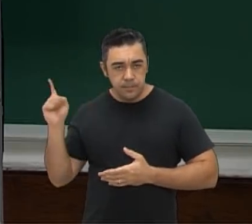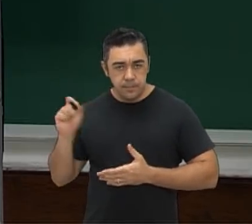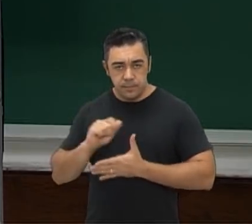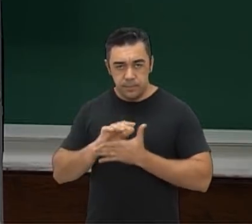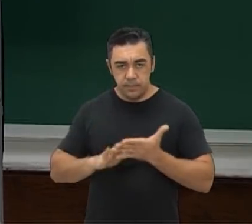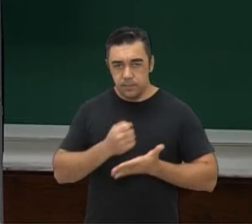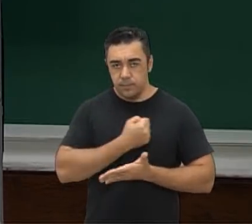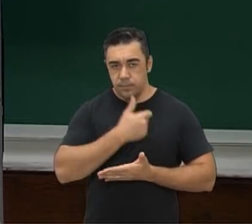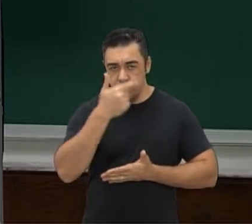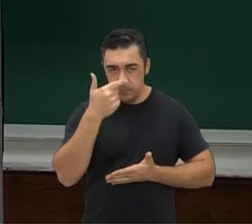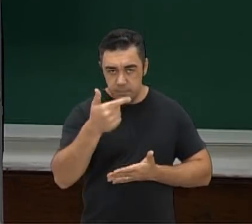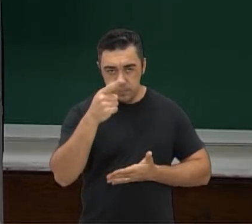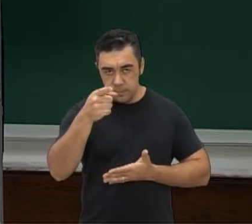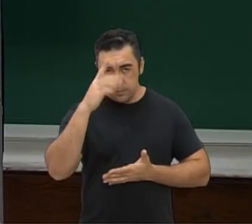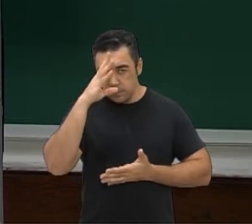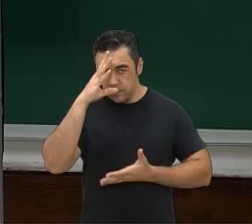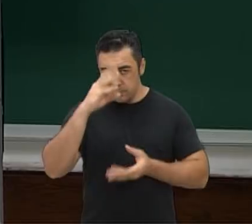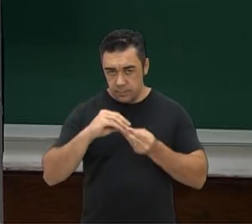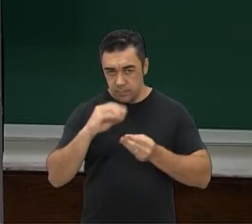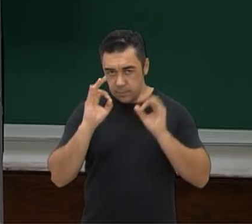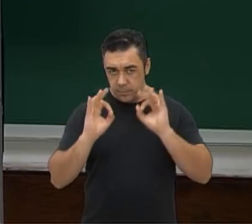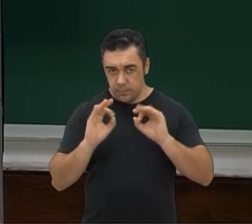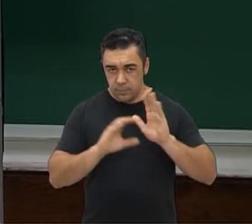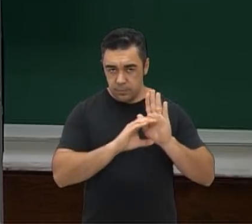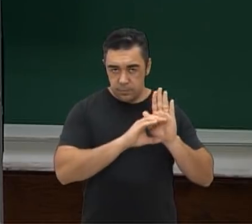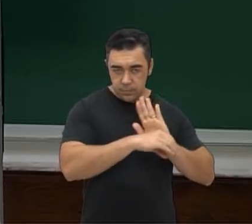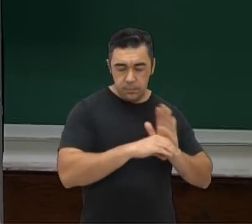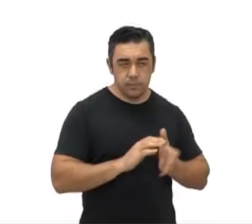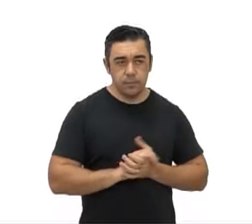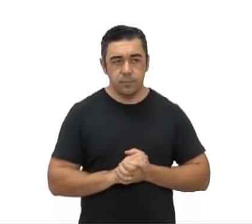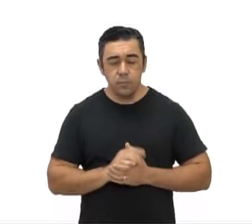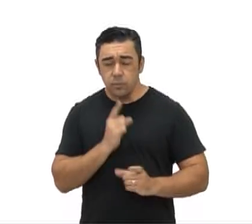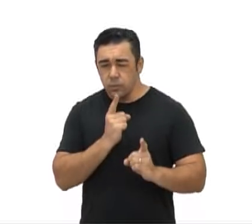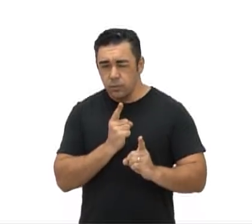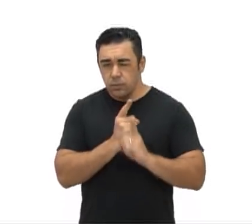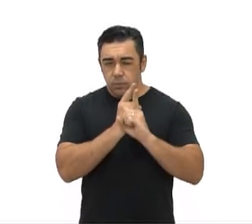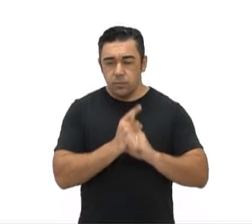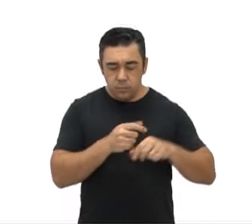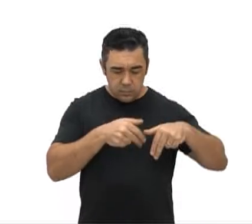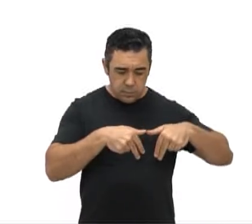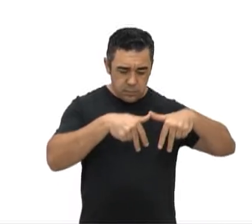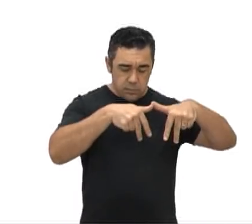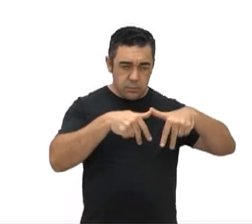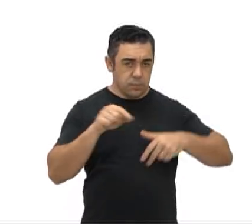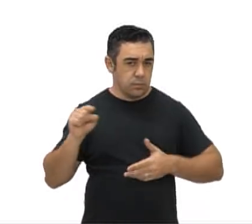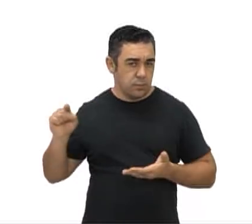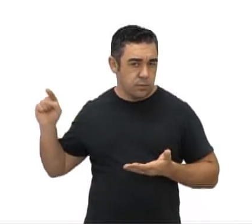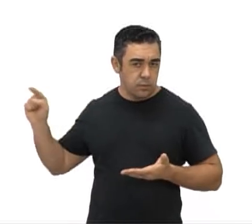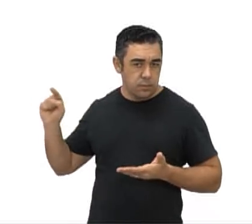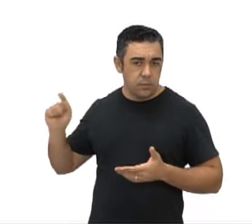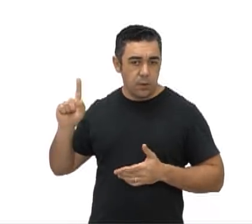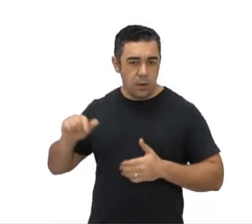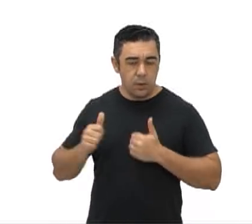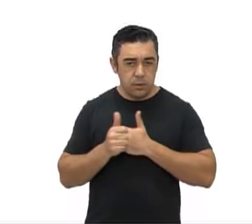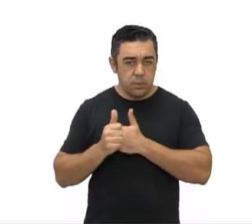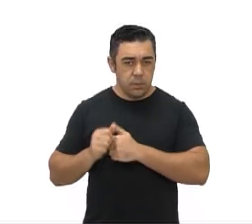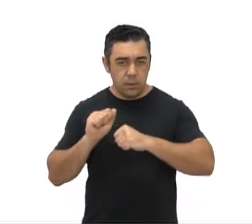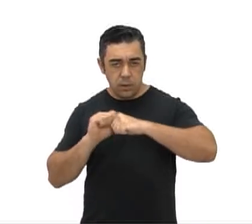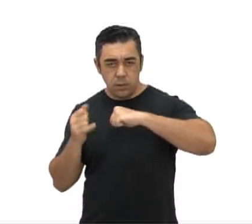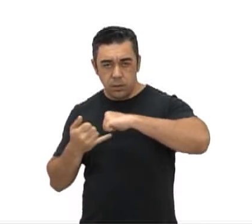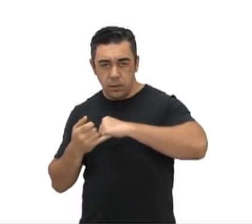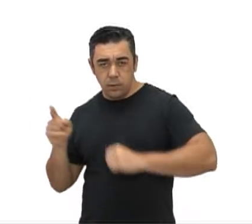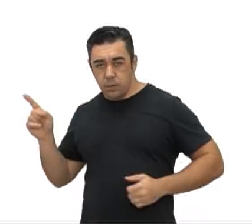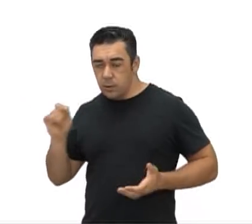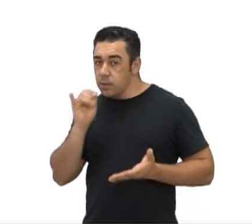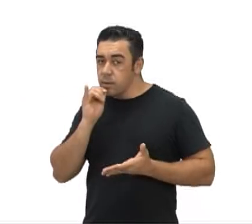exercício 2, então, se vocês estão se apropriando desses conceitos. Identifique o gênero dos substantivos correspondentes aos adjetivos presentes